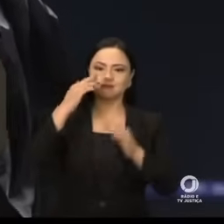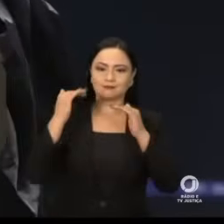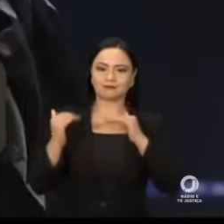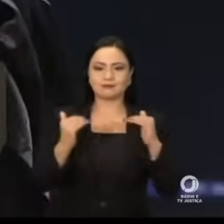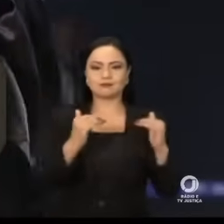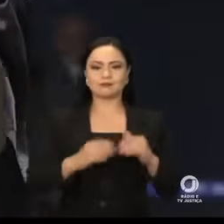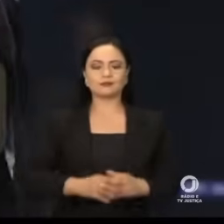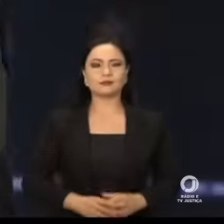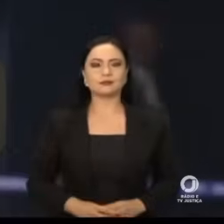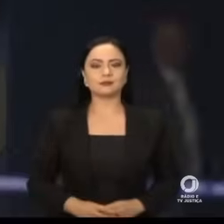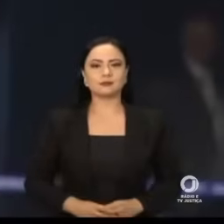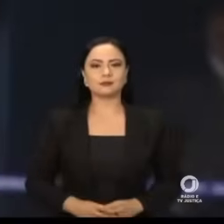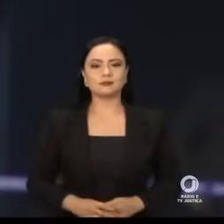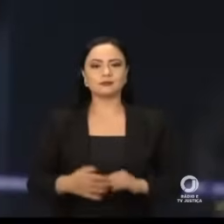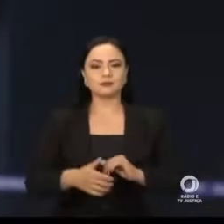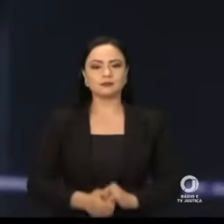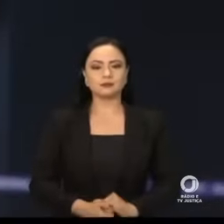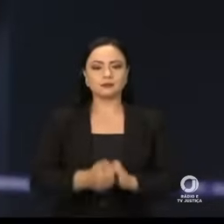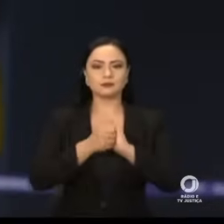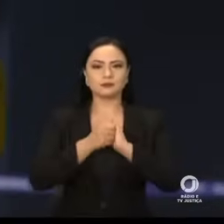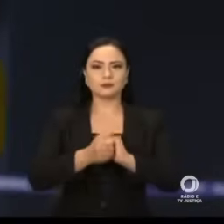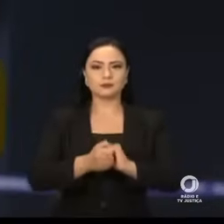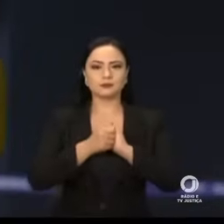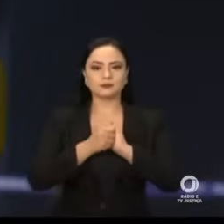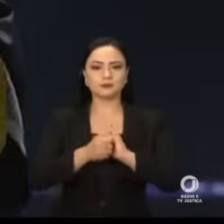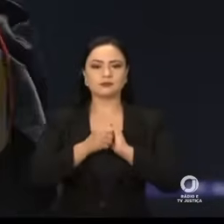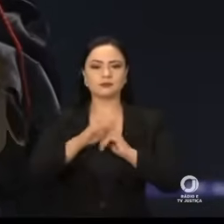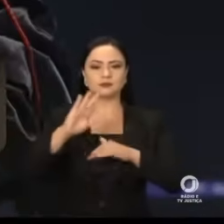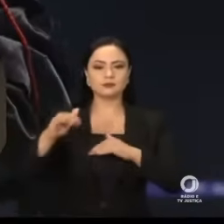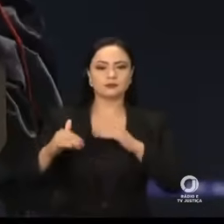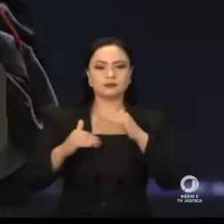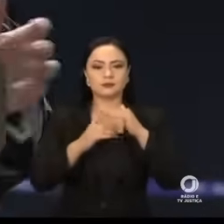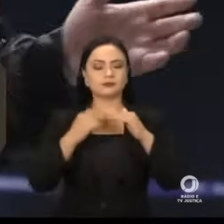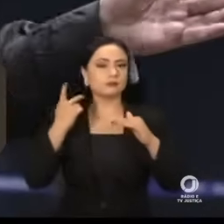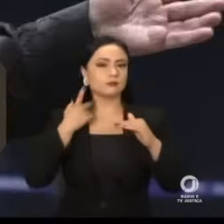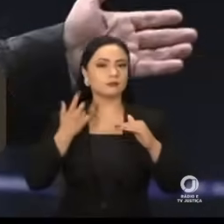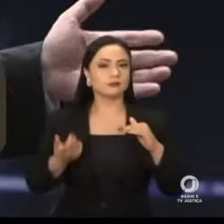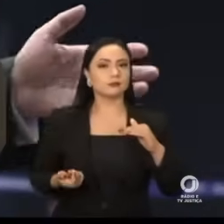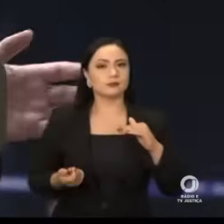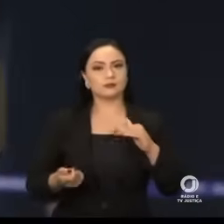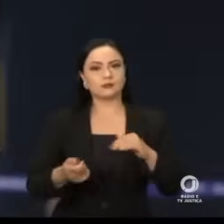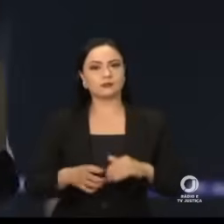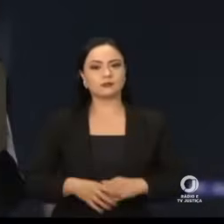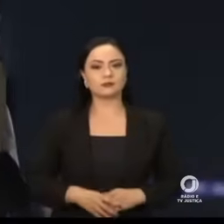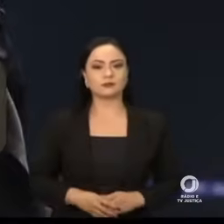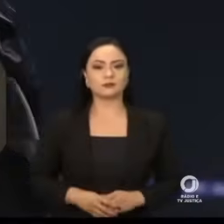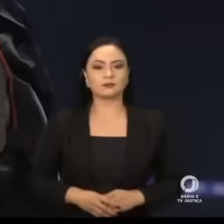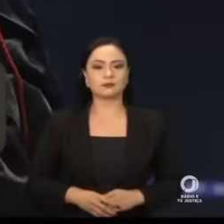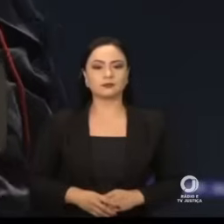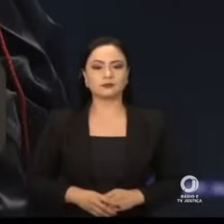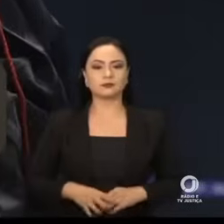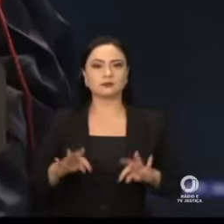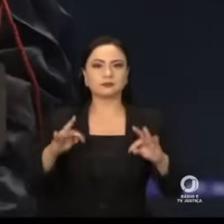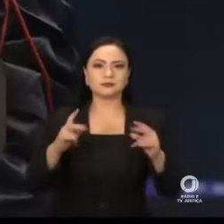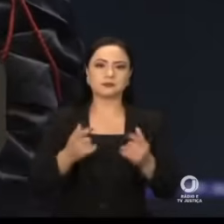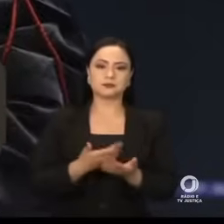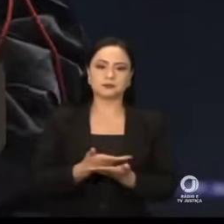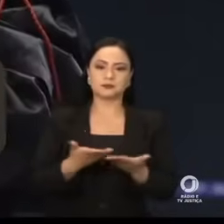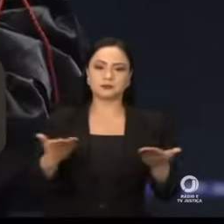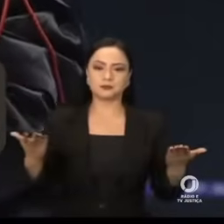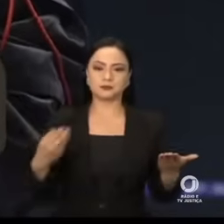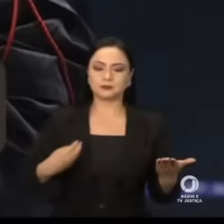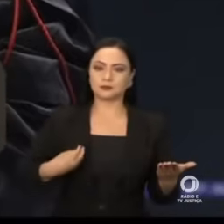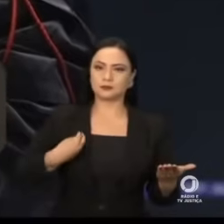respeitosamente, cumprimento ao subprocurador-geral da República, às senhoras e senhores